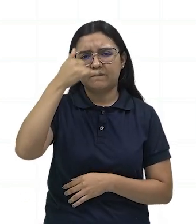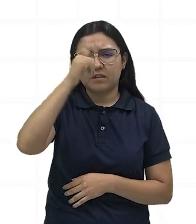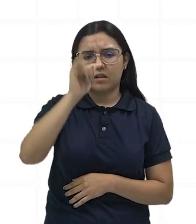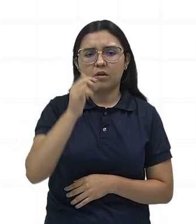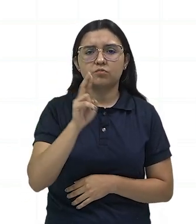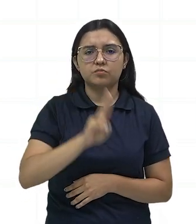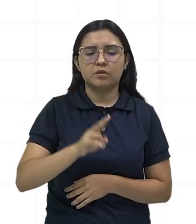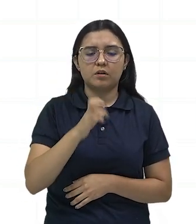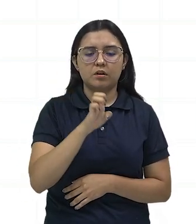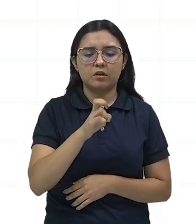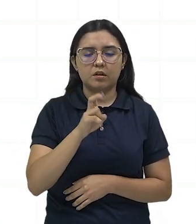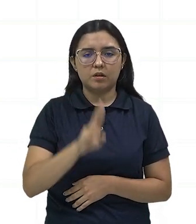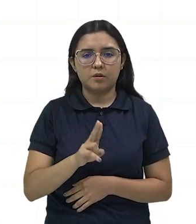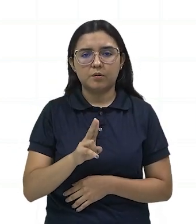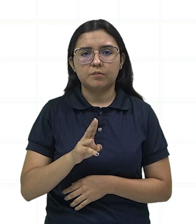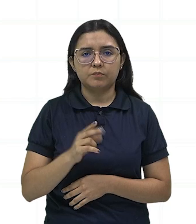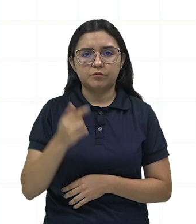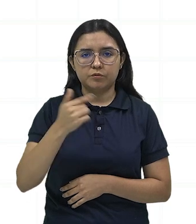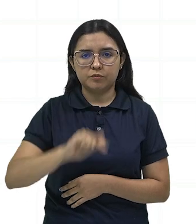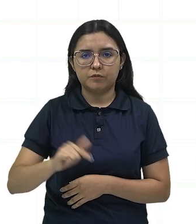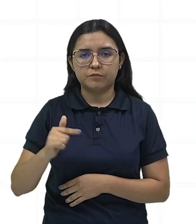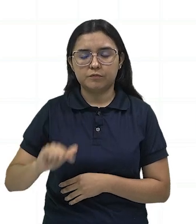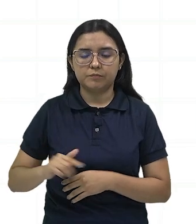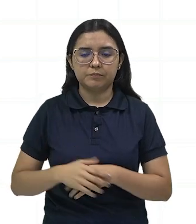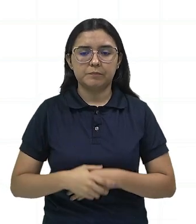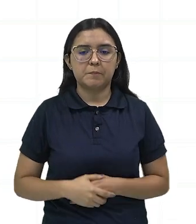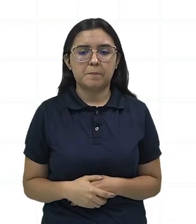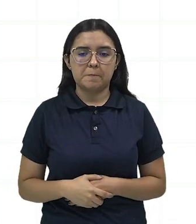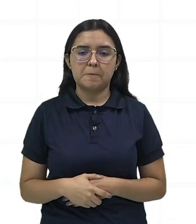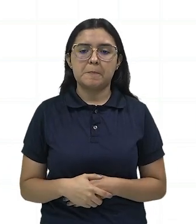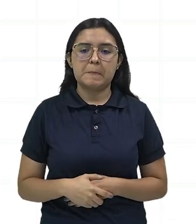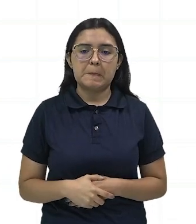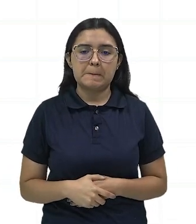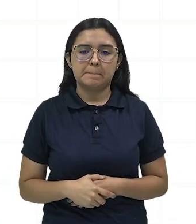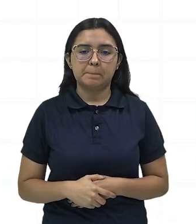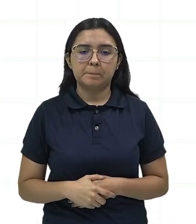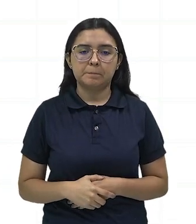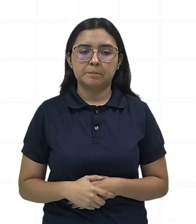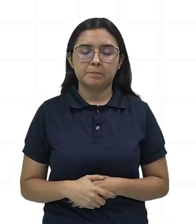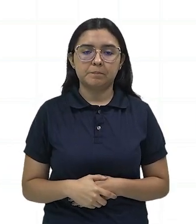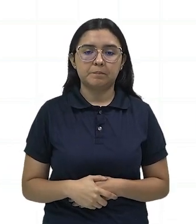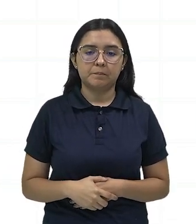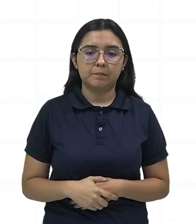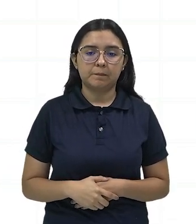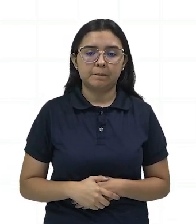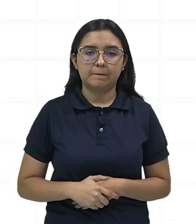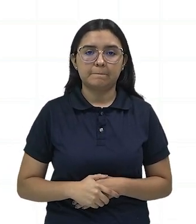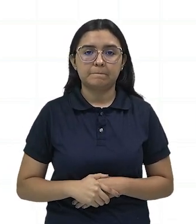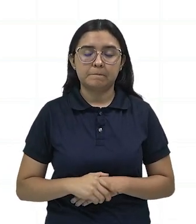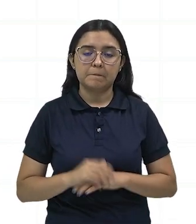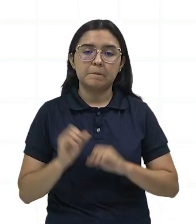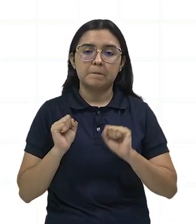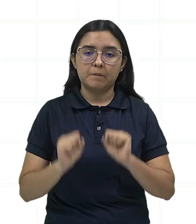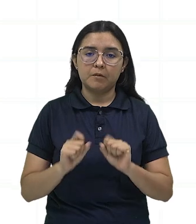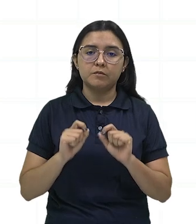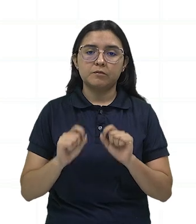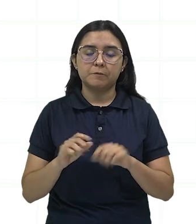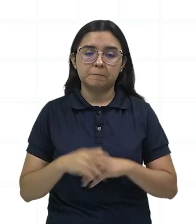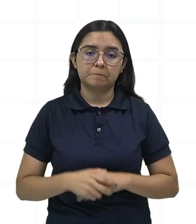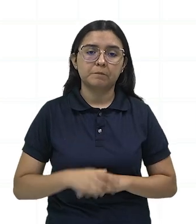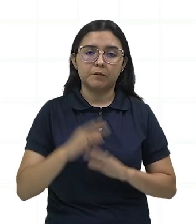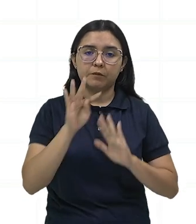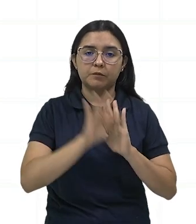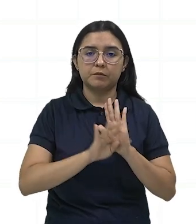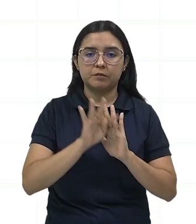mudar, eu omiti. Eu não tenho o hábito de desligar a torneira, estou tentando mudar. Isso ajuda na progressão